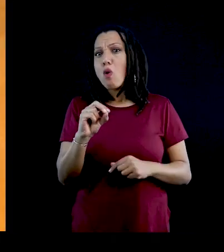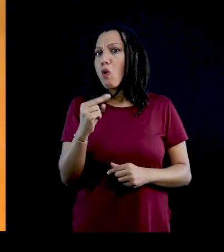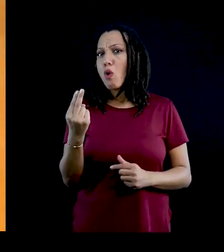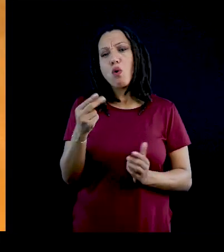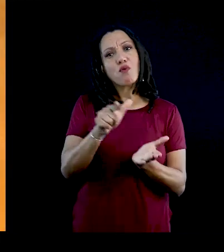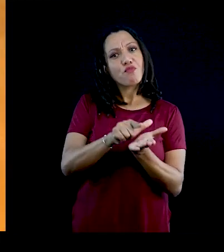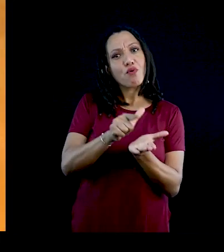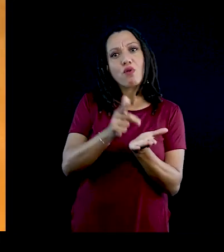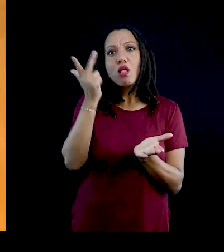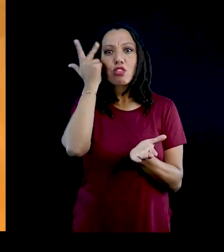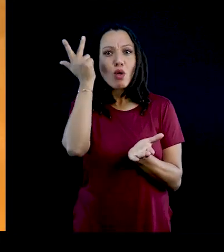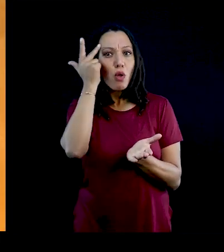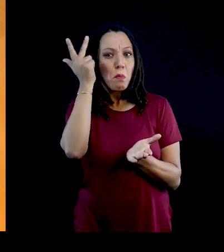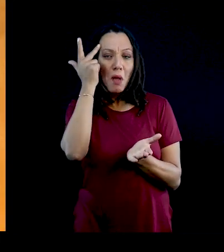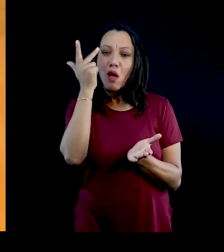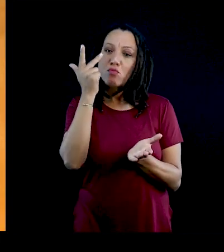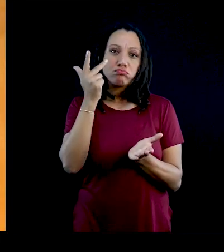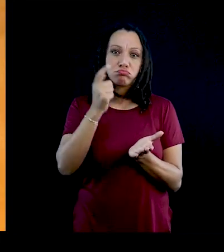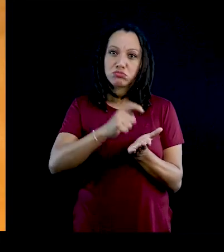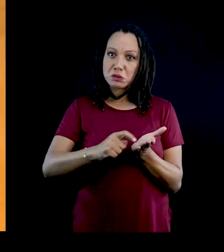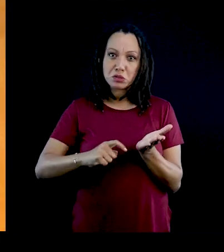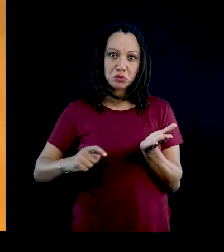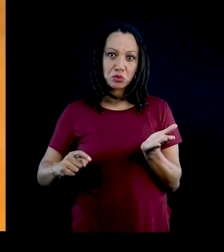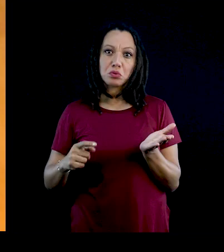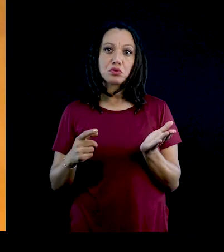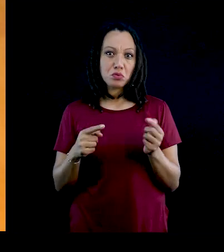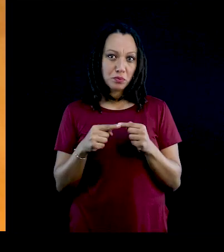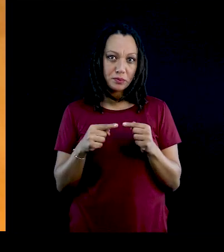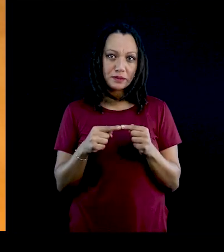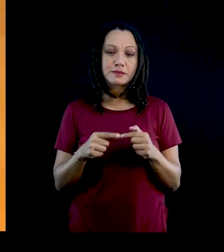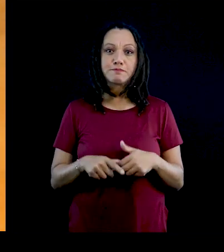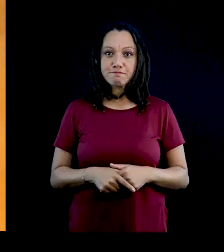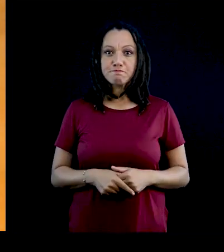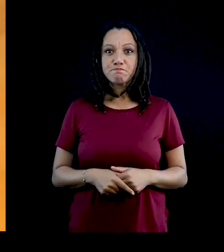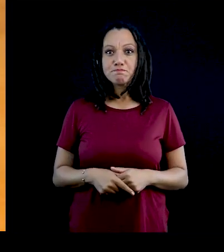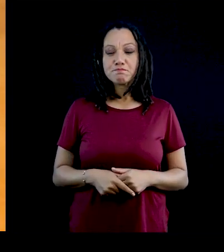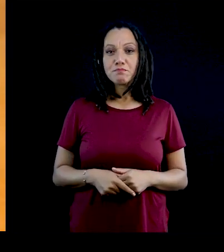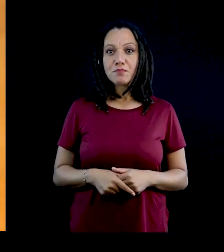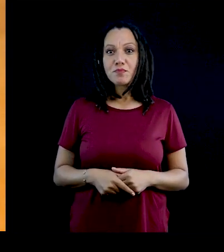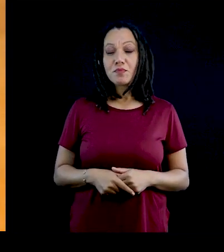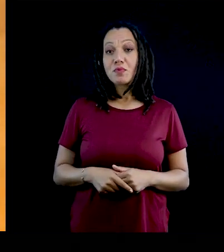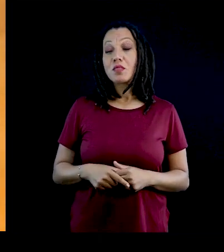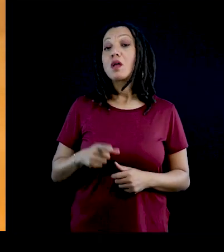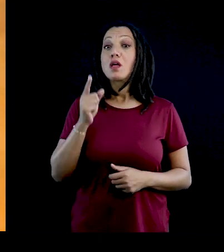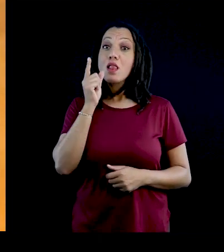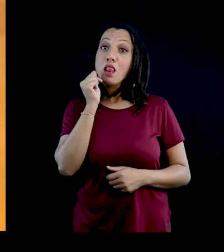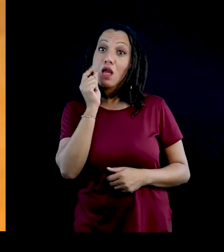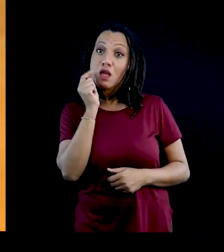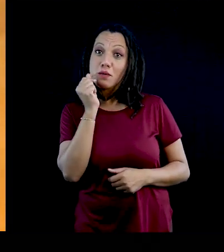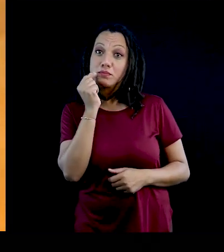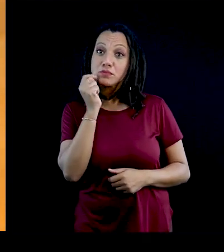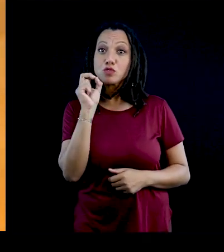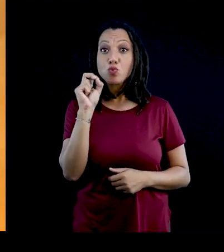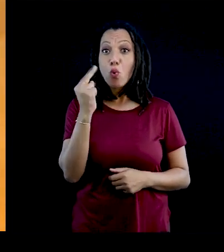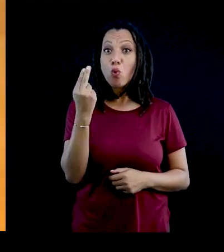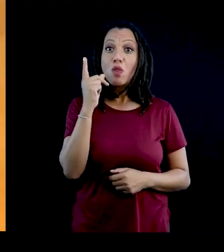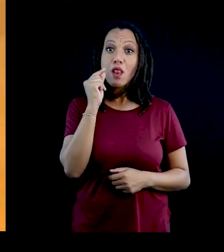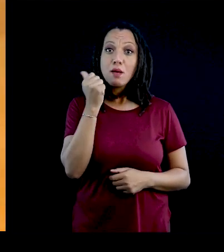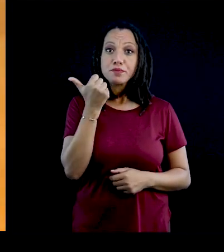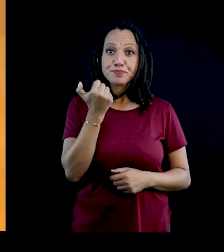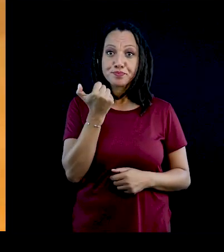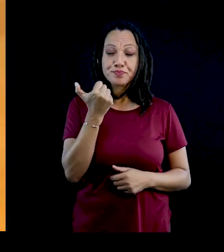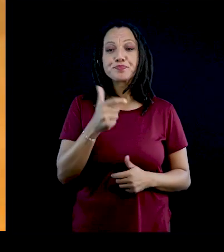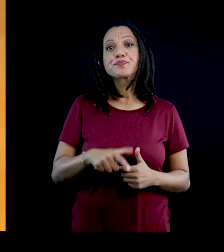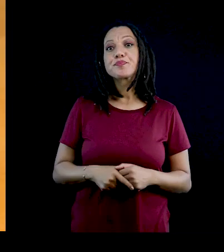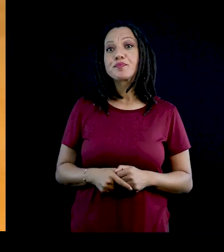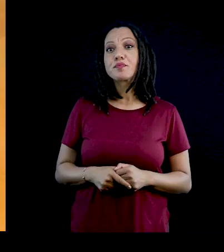do que uma folha sulfite, mas pode ser a folha sulfite também. Um lápis ou uma lapiseira. Cola,